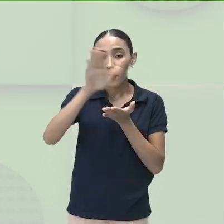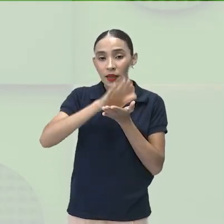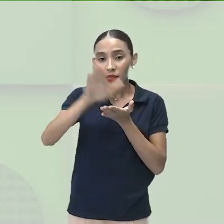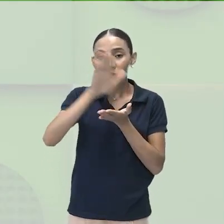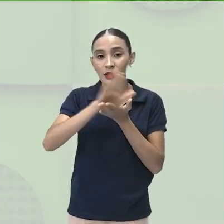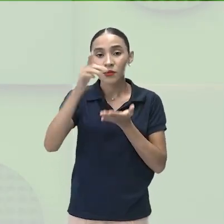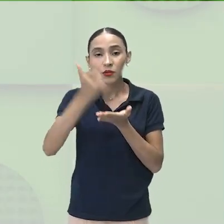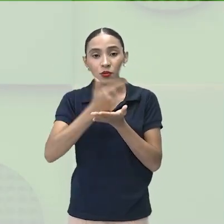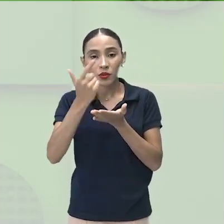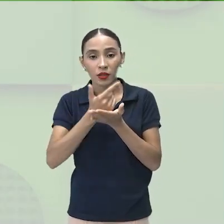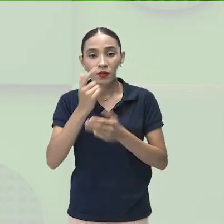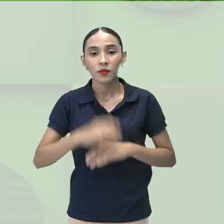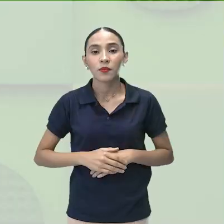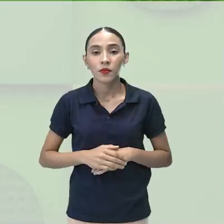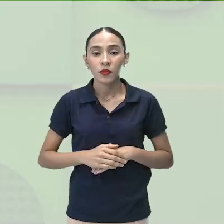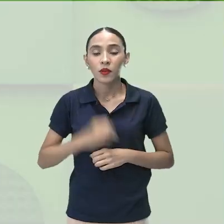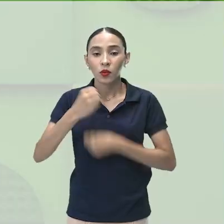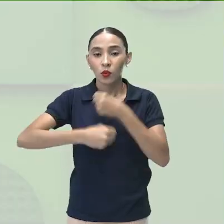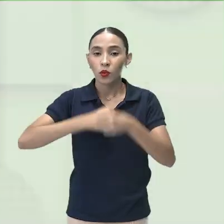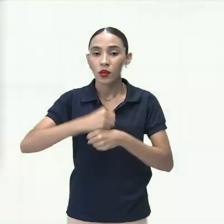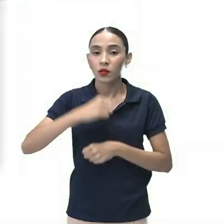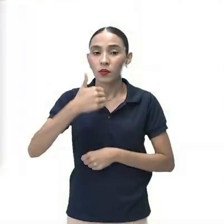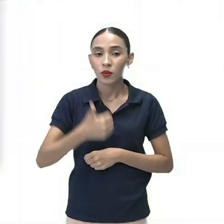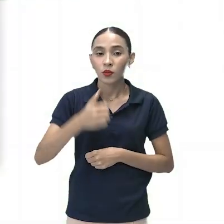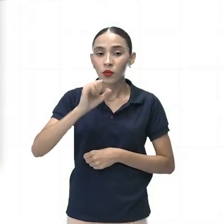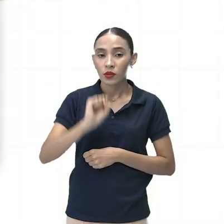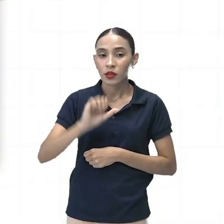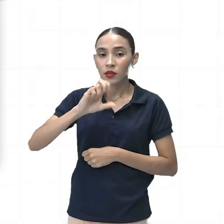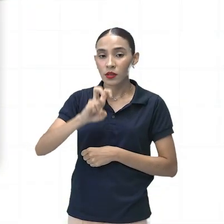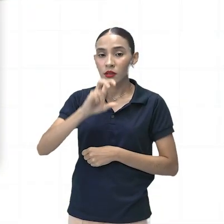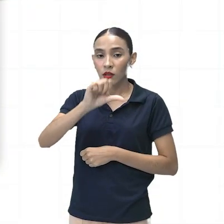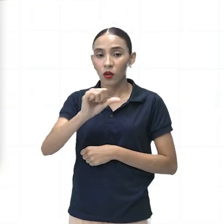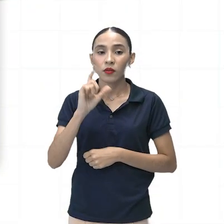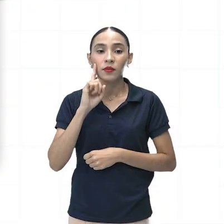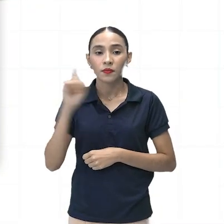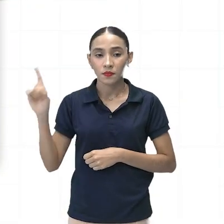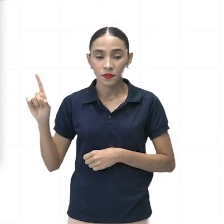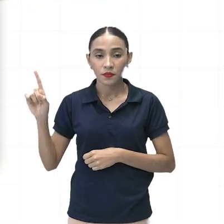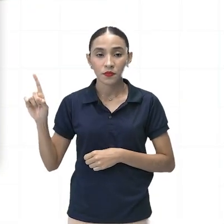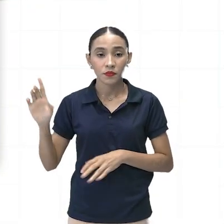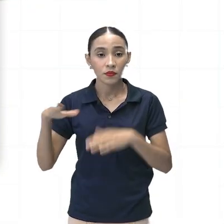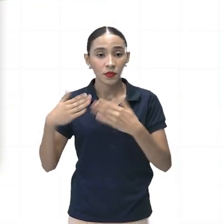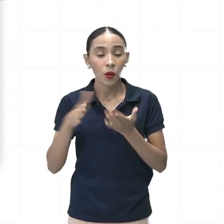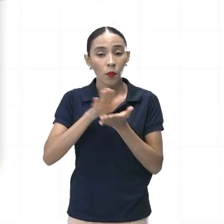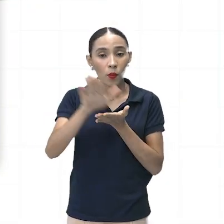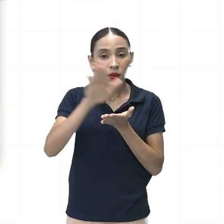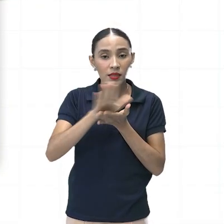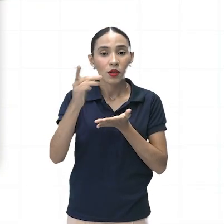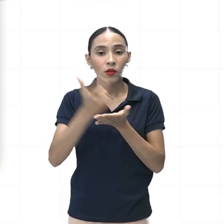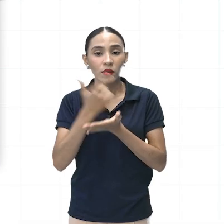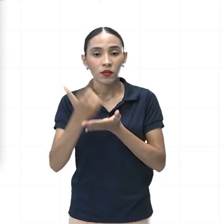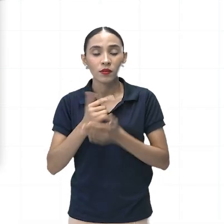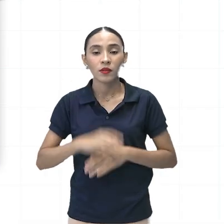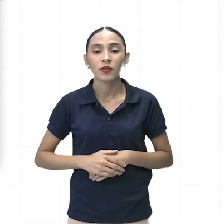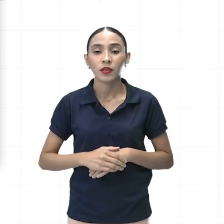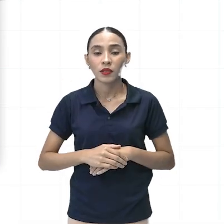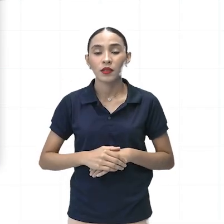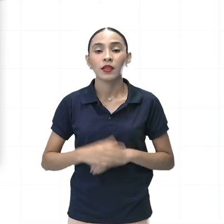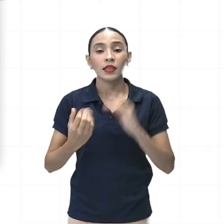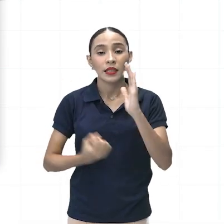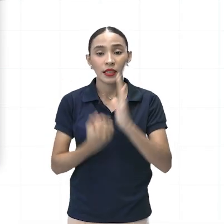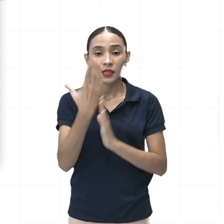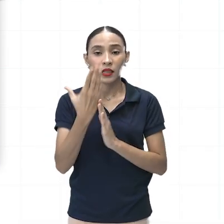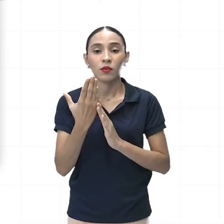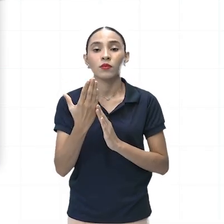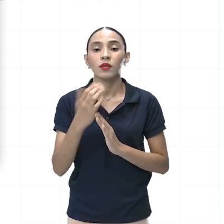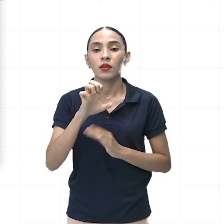publicação no ano de 1859. Vejam só. Essa publicação chama-se A Origem das